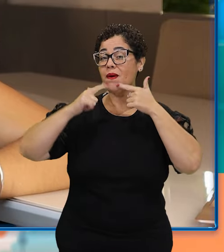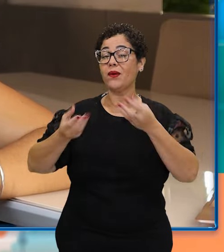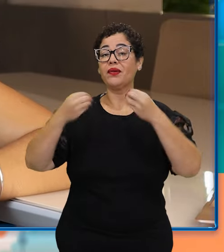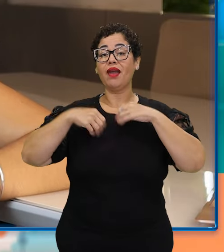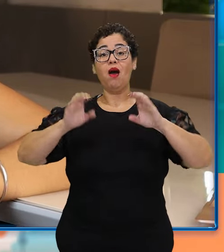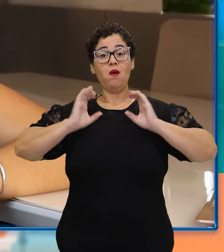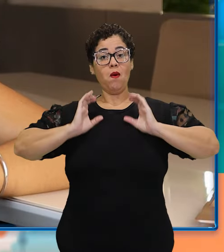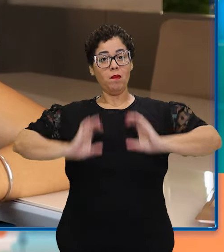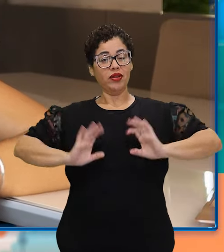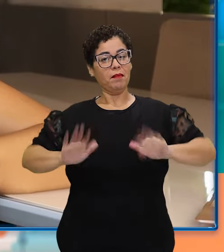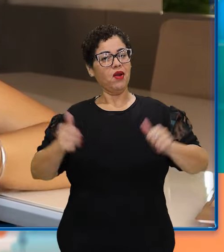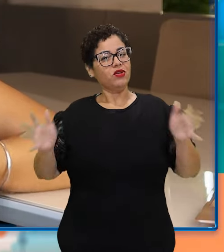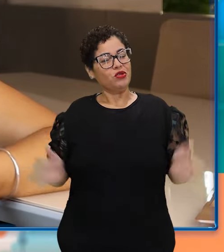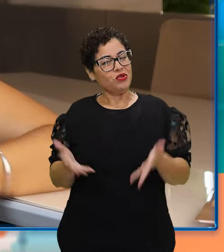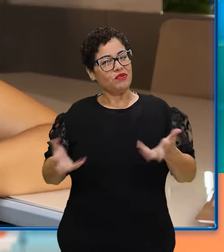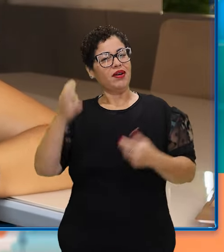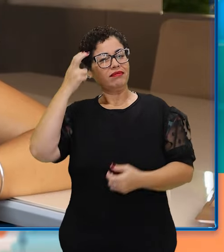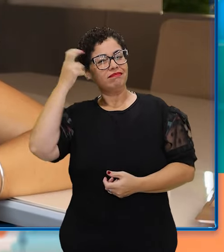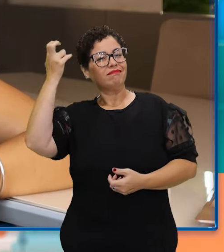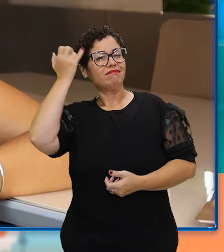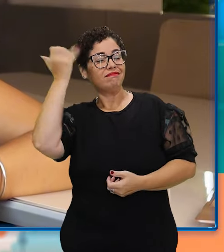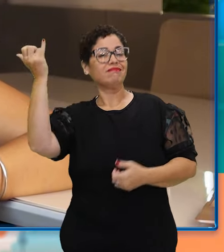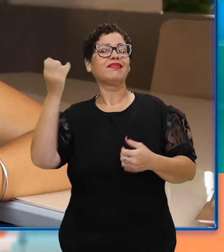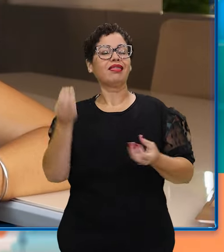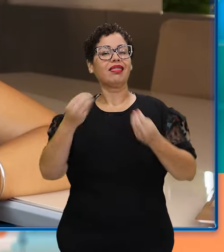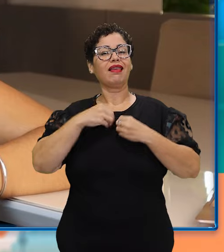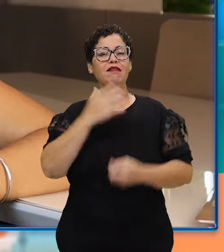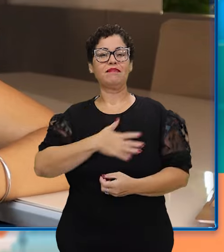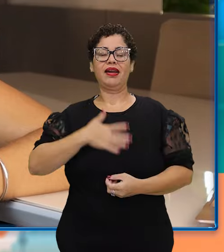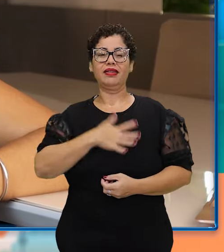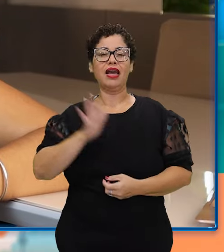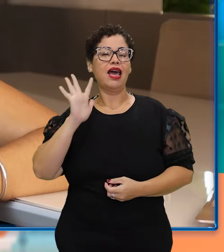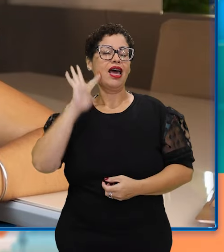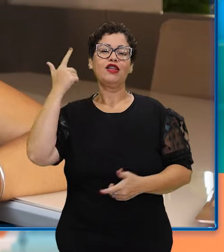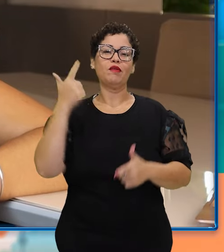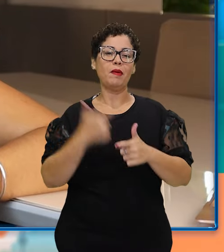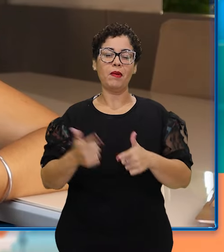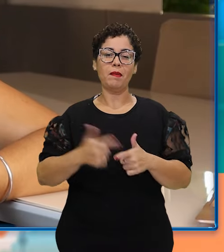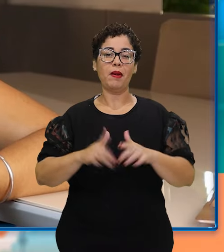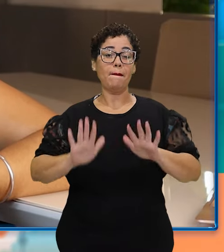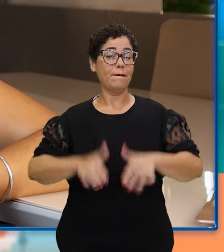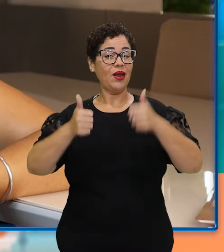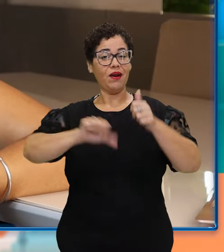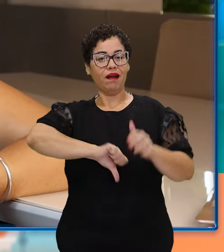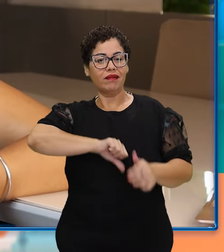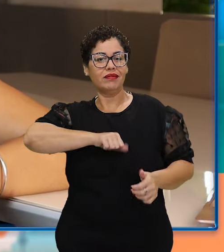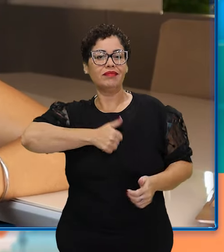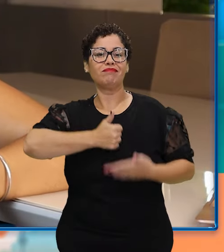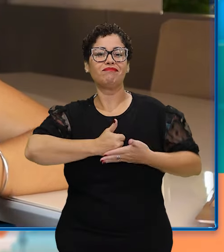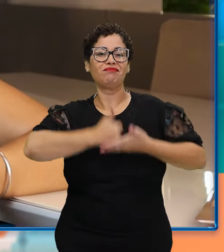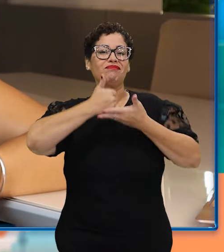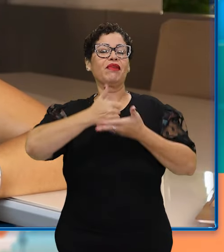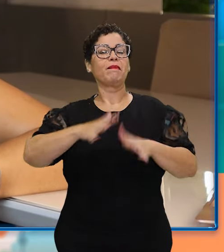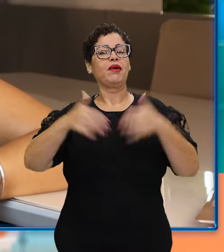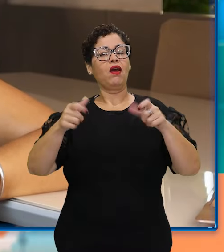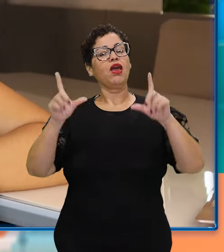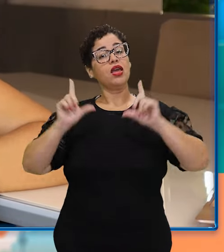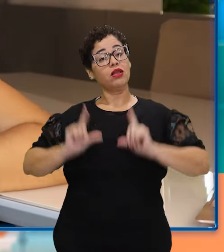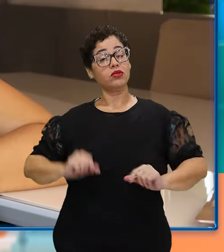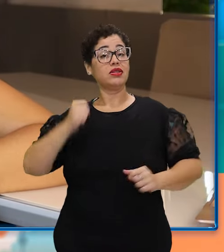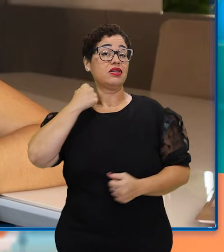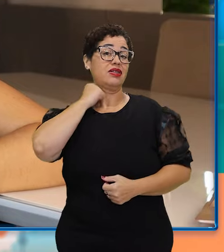o comportamento, ou seja, estimular ali atividades que são prazerosas, resolver problemas, melhorar a autoestima e reduzir o